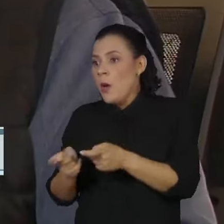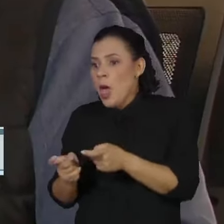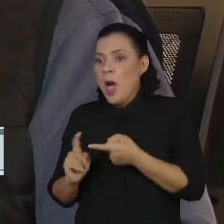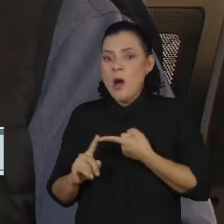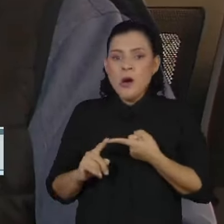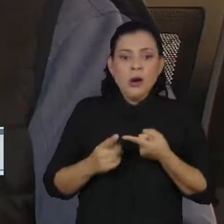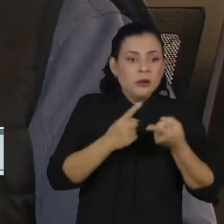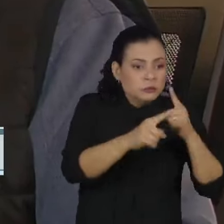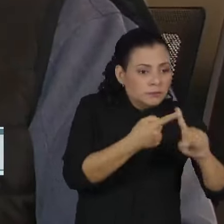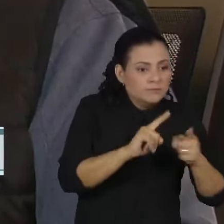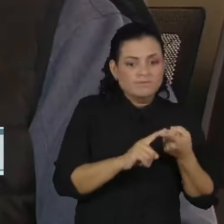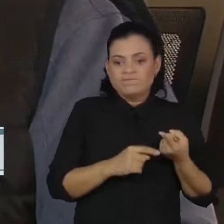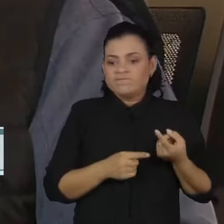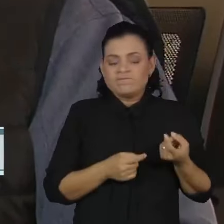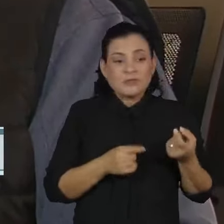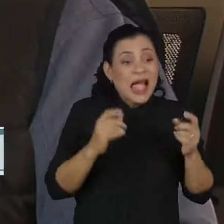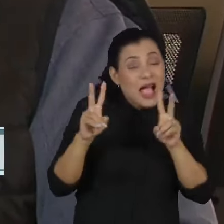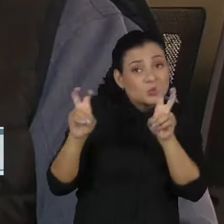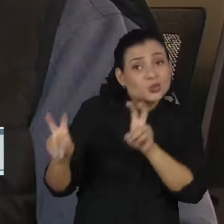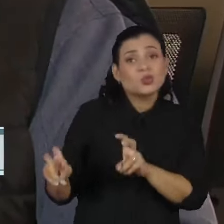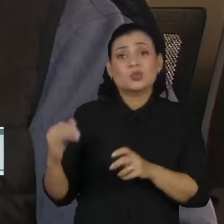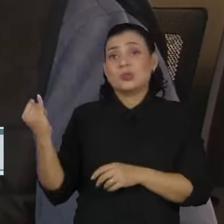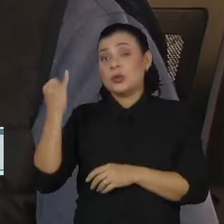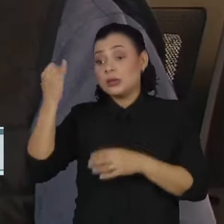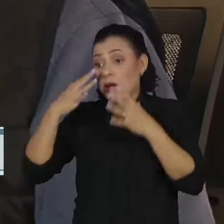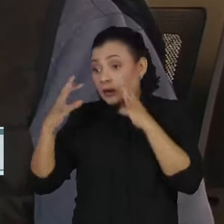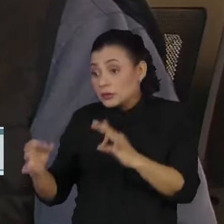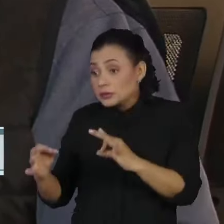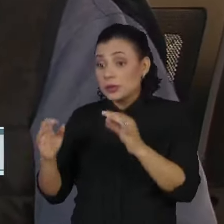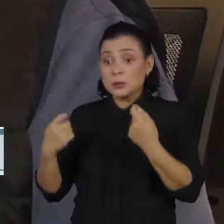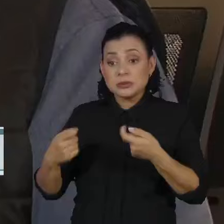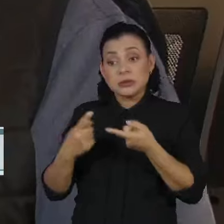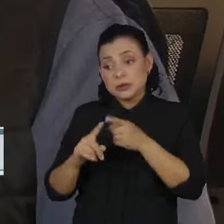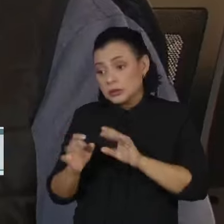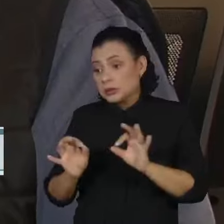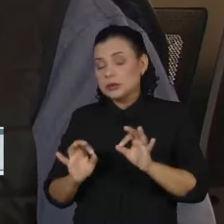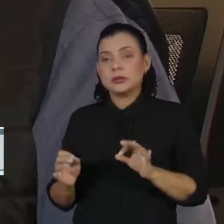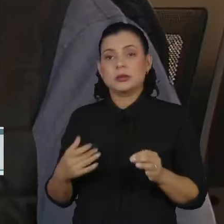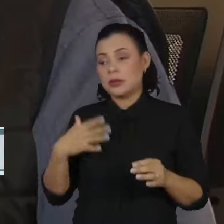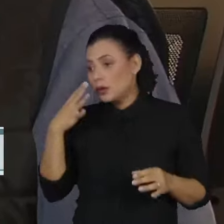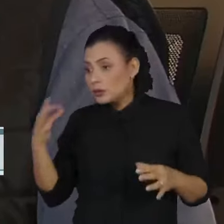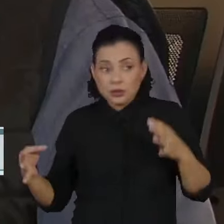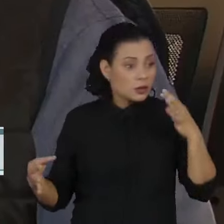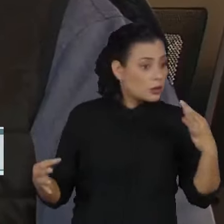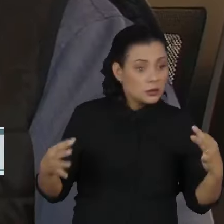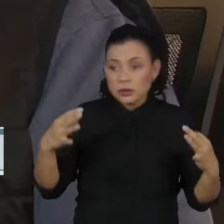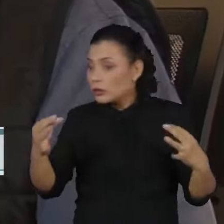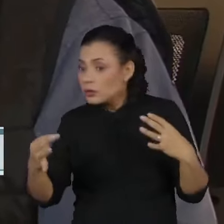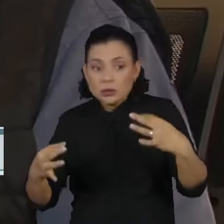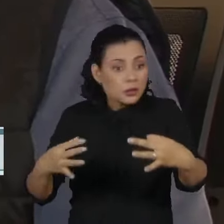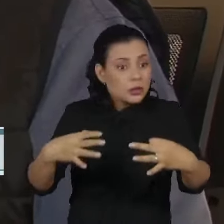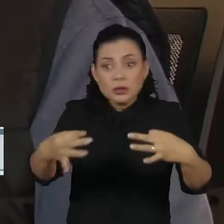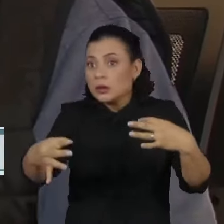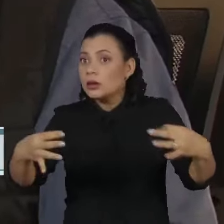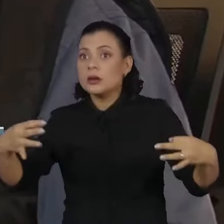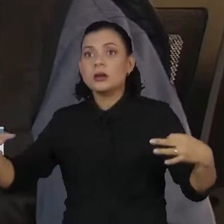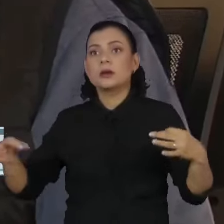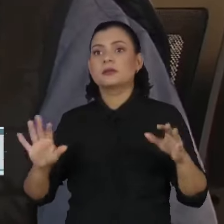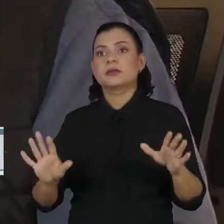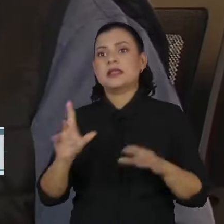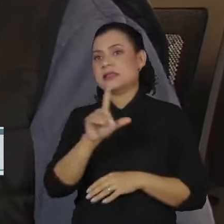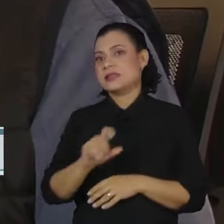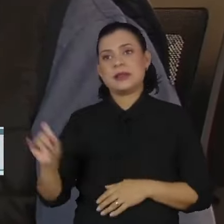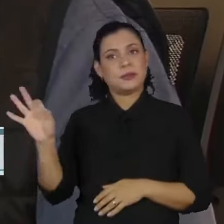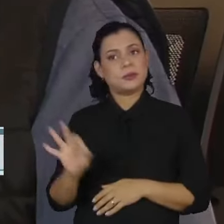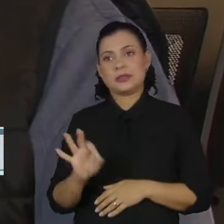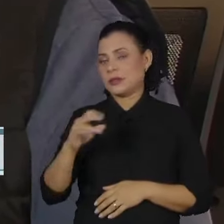são assuntos importantíssimos para o que eu tenho que estar tratando. Óbvio que você acaba dividindo o seu poder de concentração. Você não tem como ser